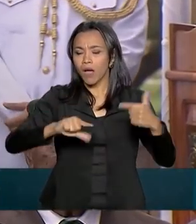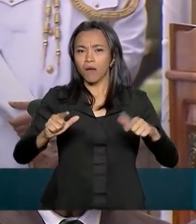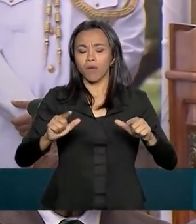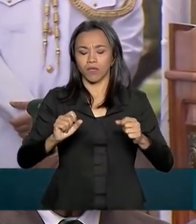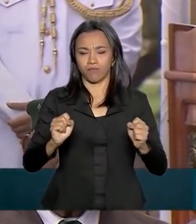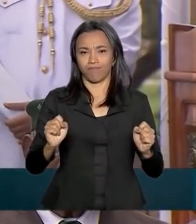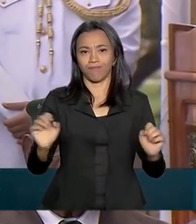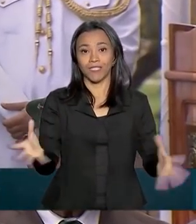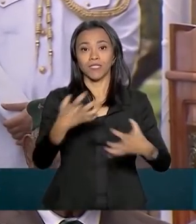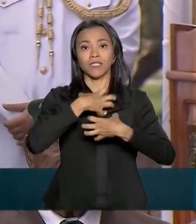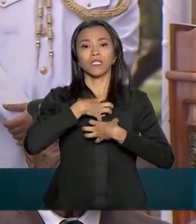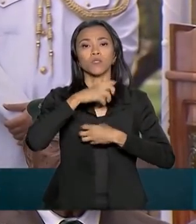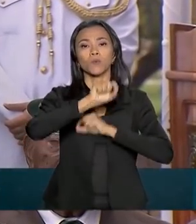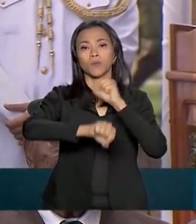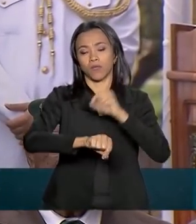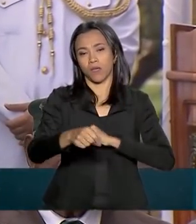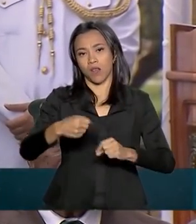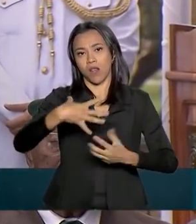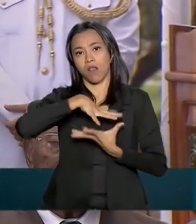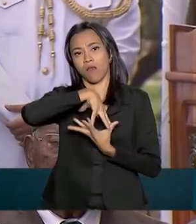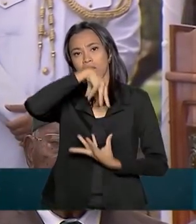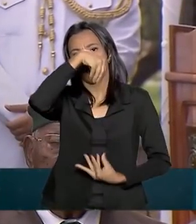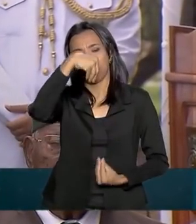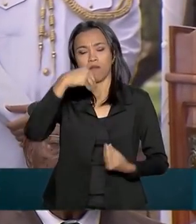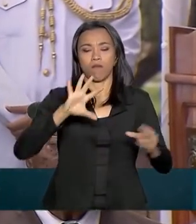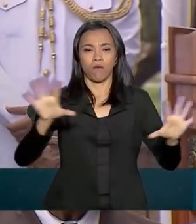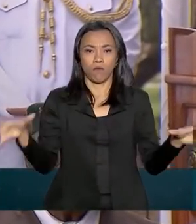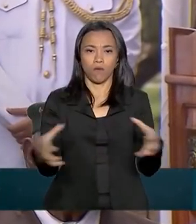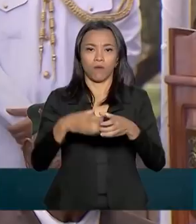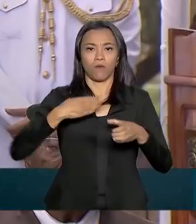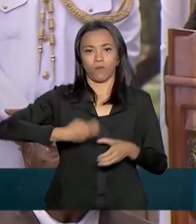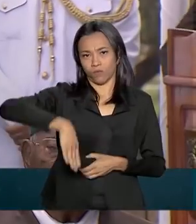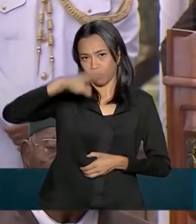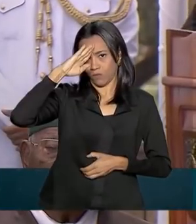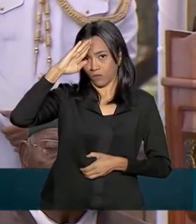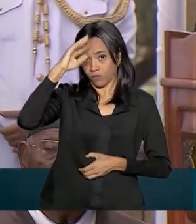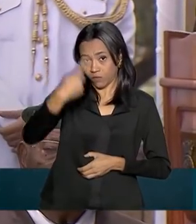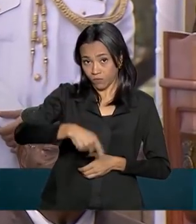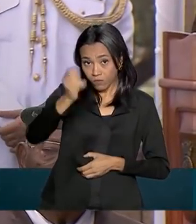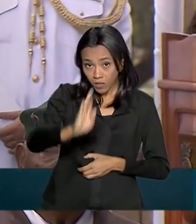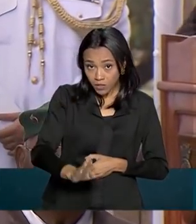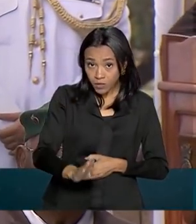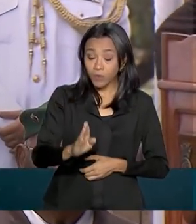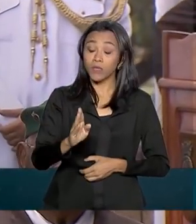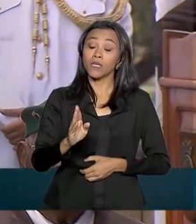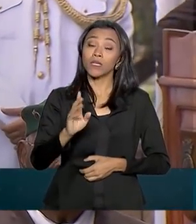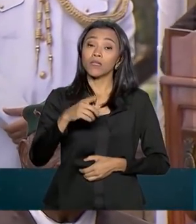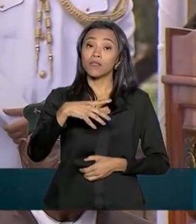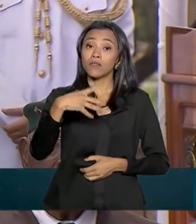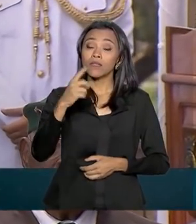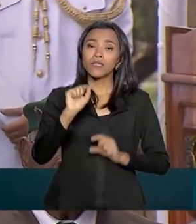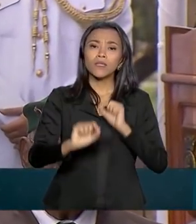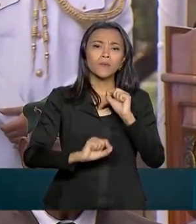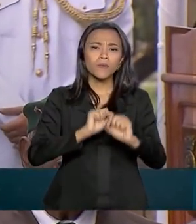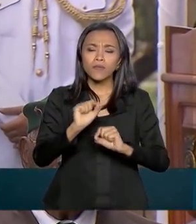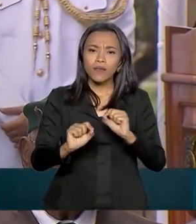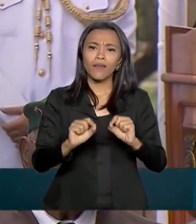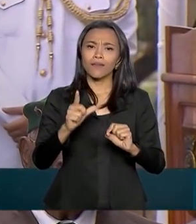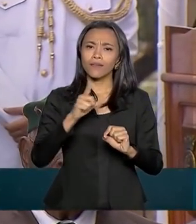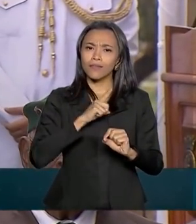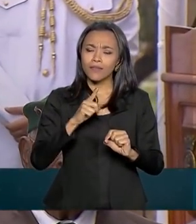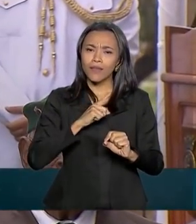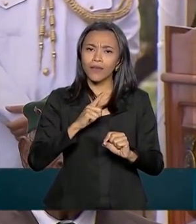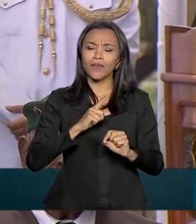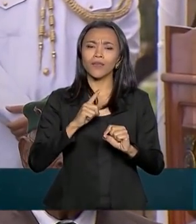do soldado brasileiro na alma daqueles que no momento tem a honra de